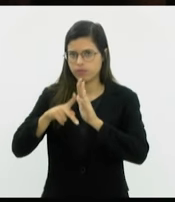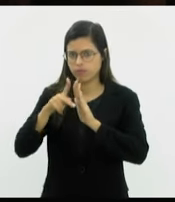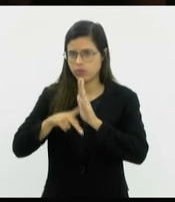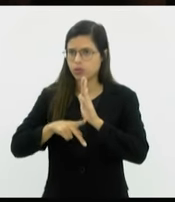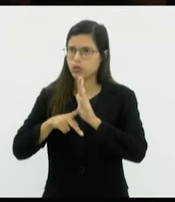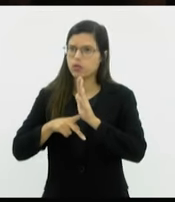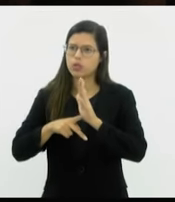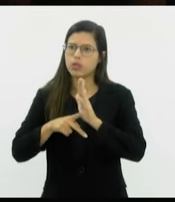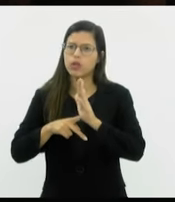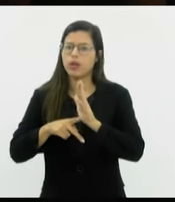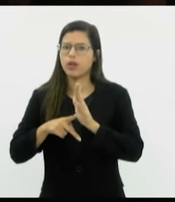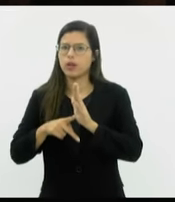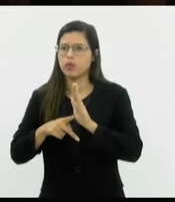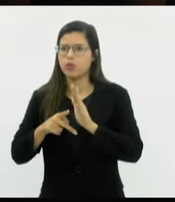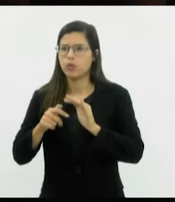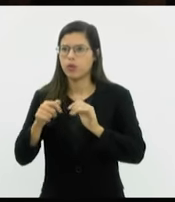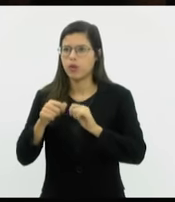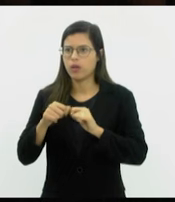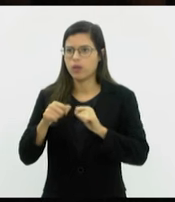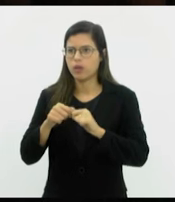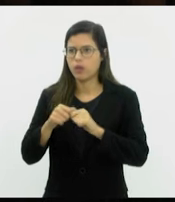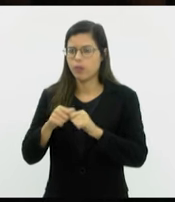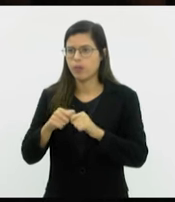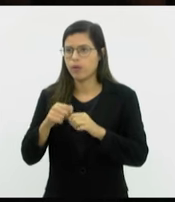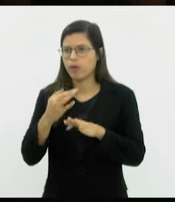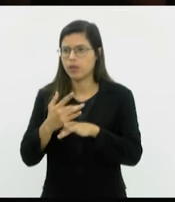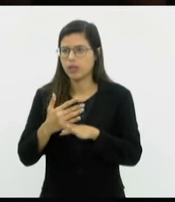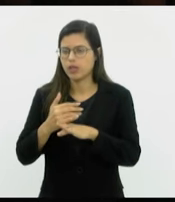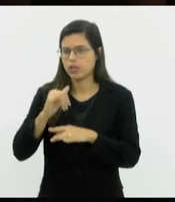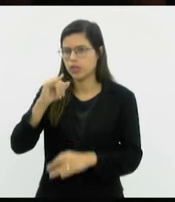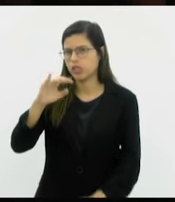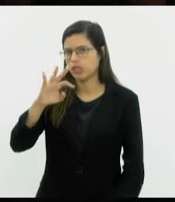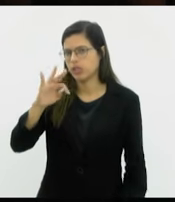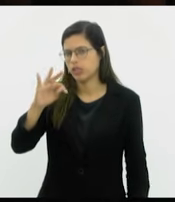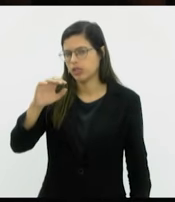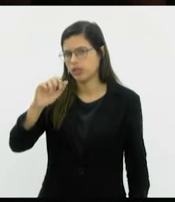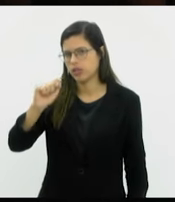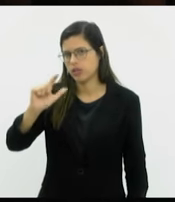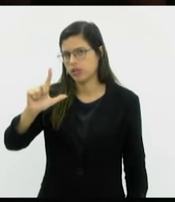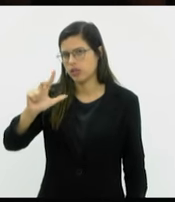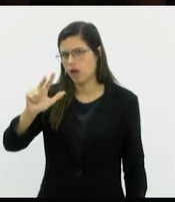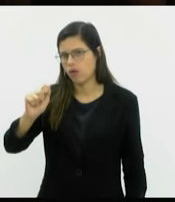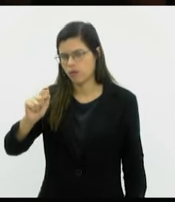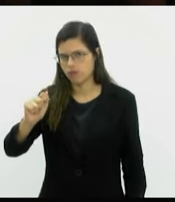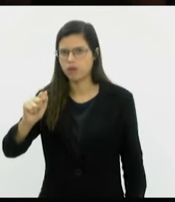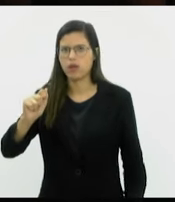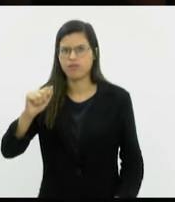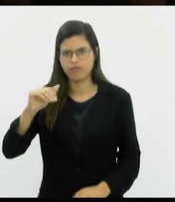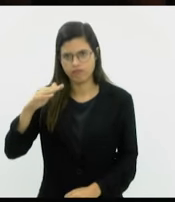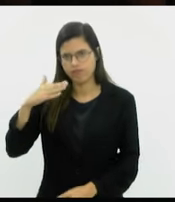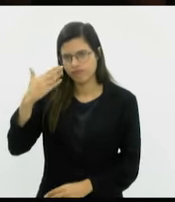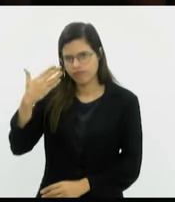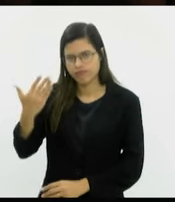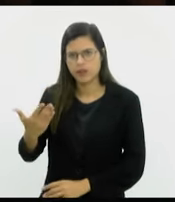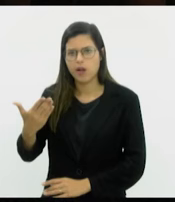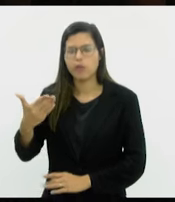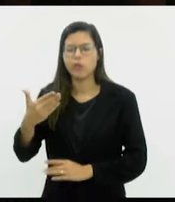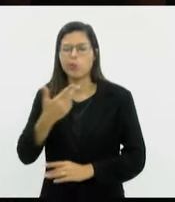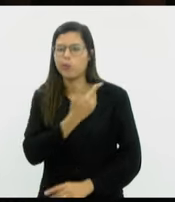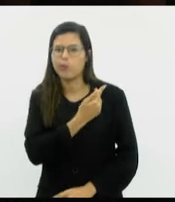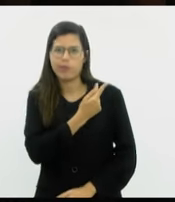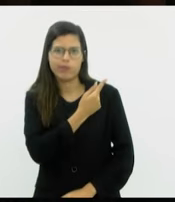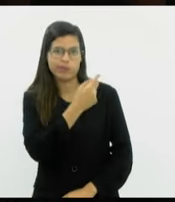eficiência pelo município de Italva, onde eu deixo uma grande saudação ao prefeito Léo Pelanca, grande gestor, com toda a sua